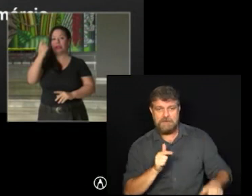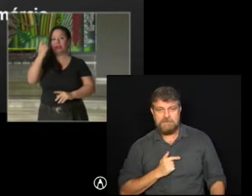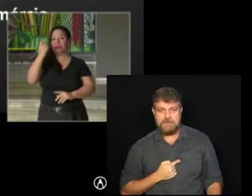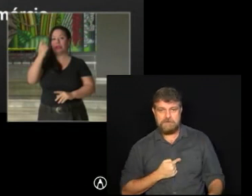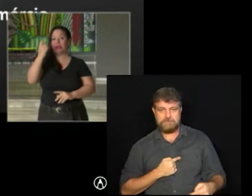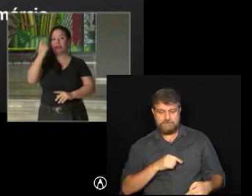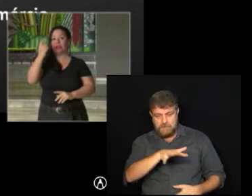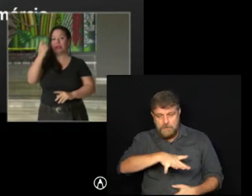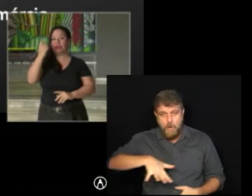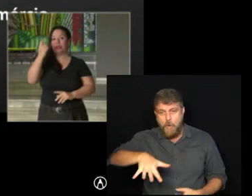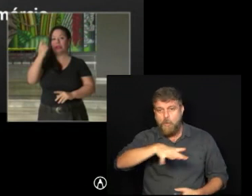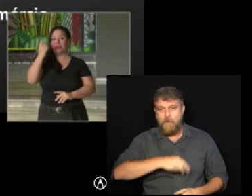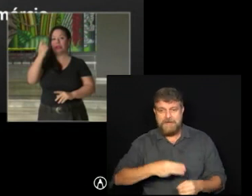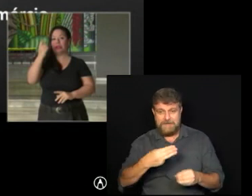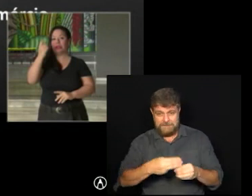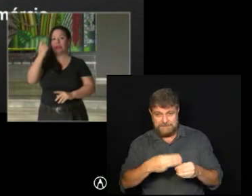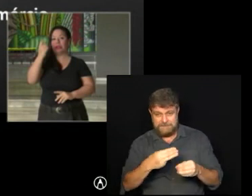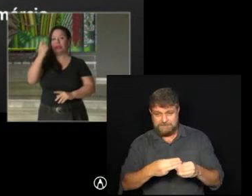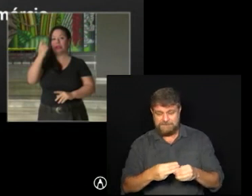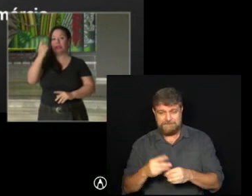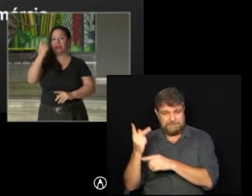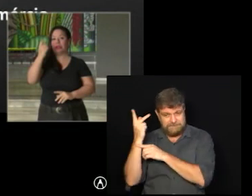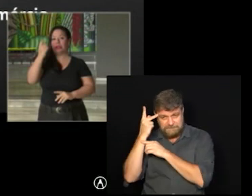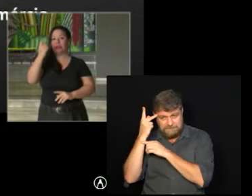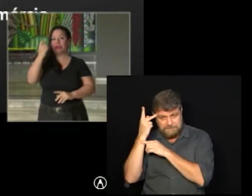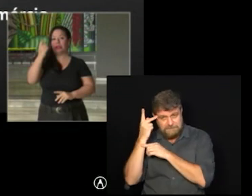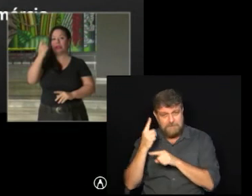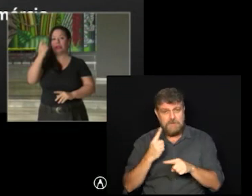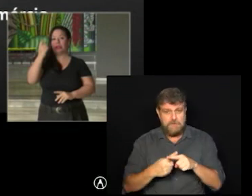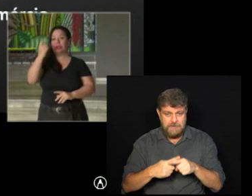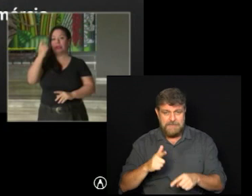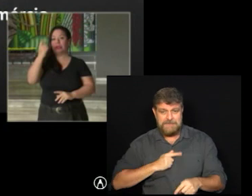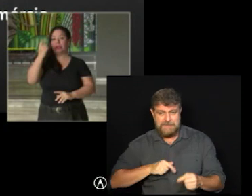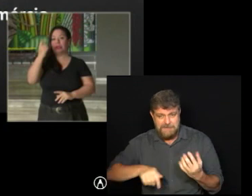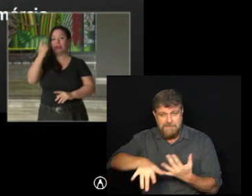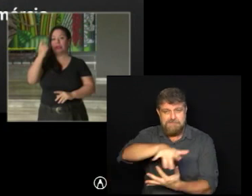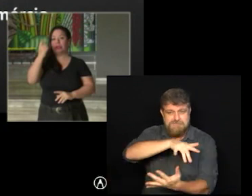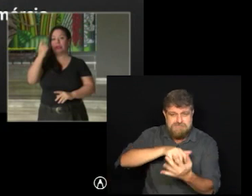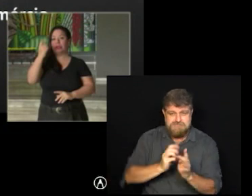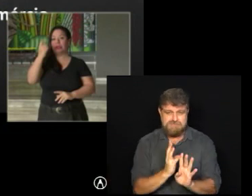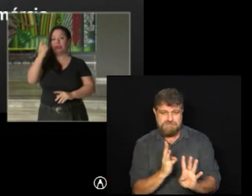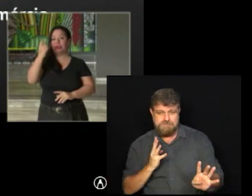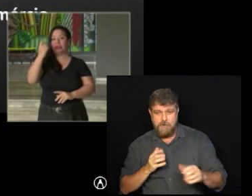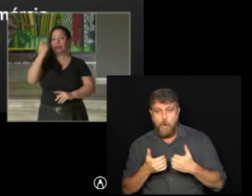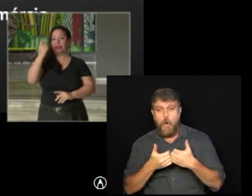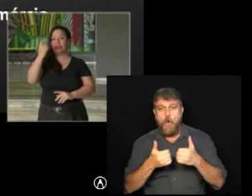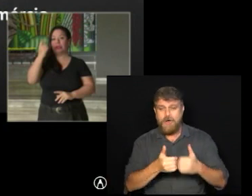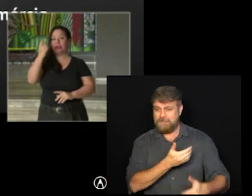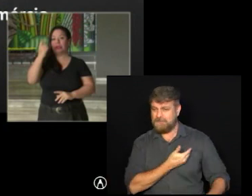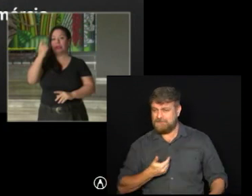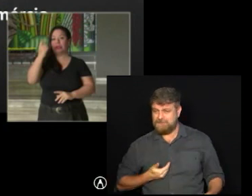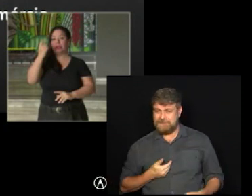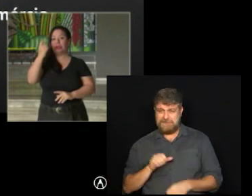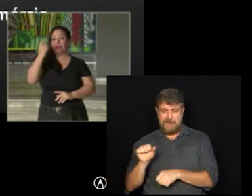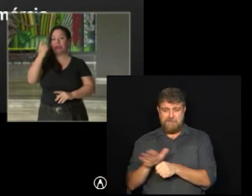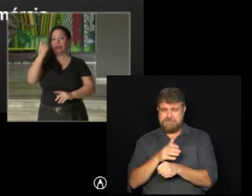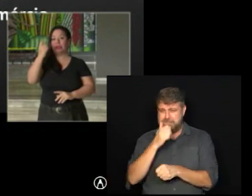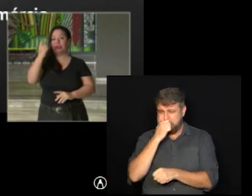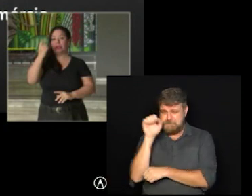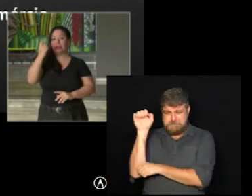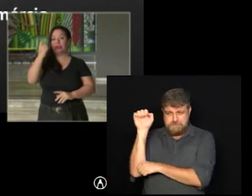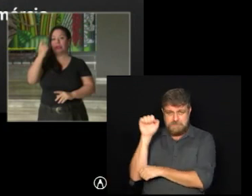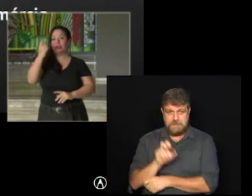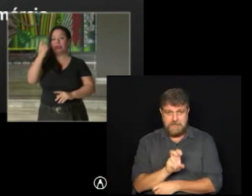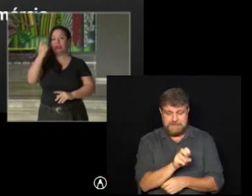com o setor da região metropolitana de São Paulo, isso por conta de aglomeração no transporte público. Então, olha só,